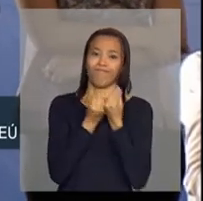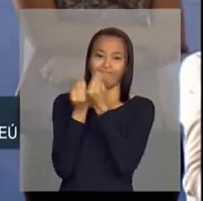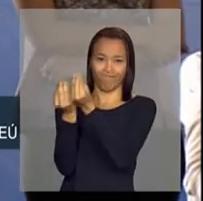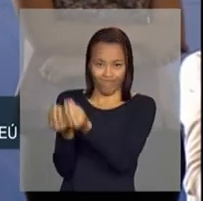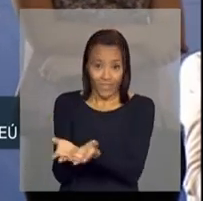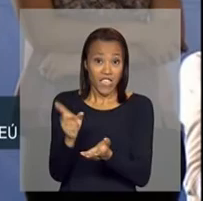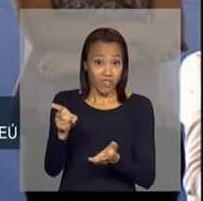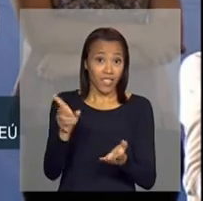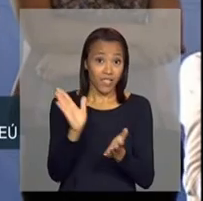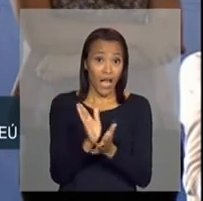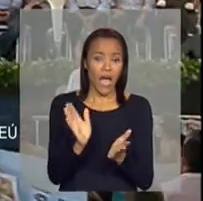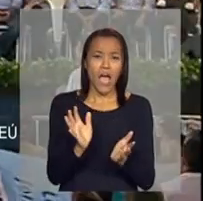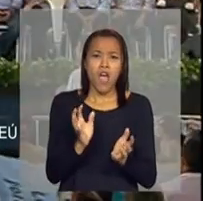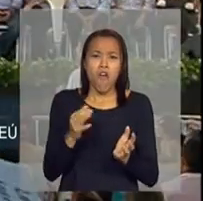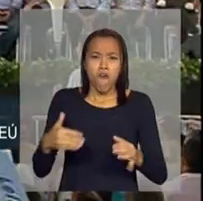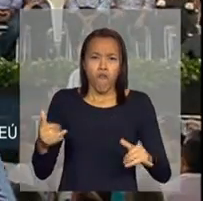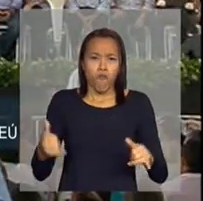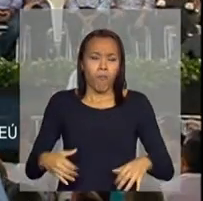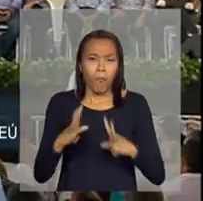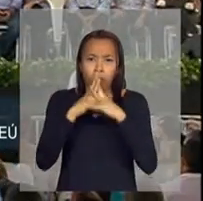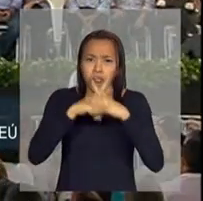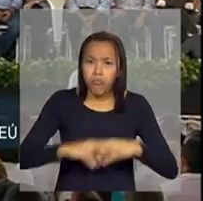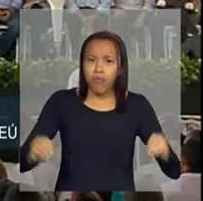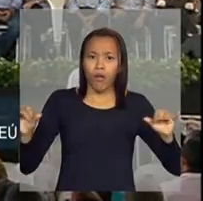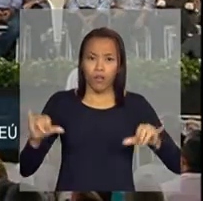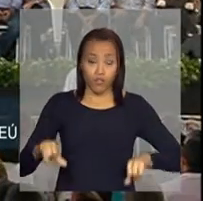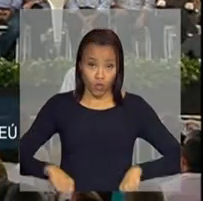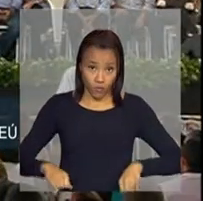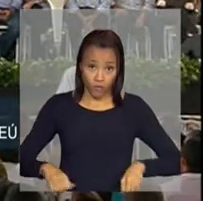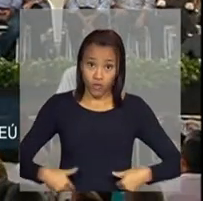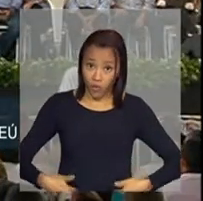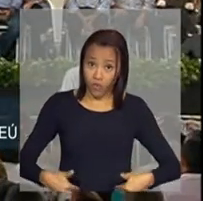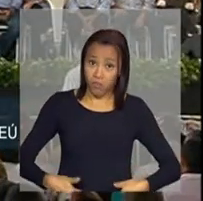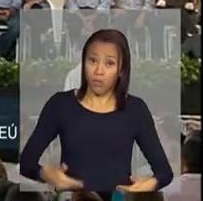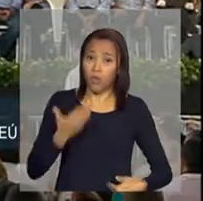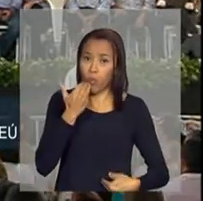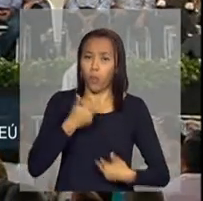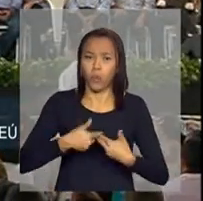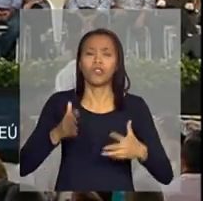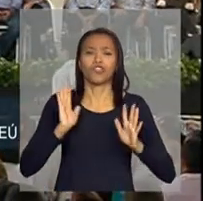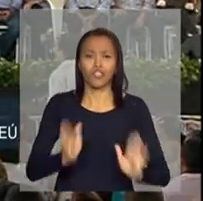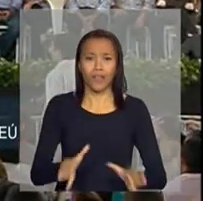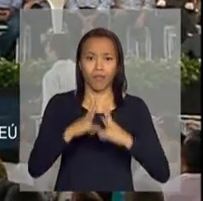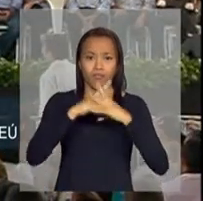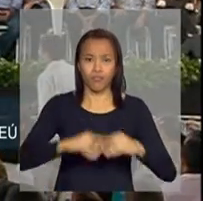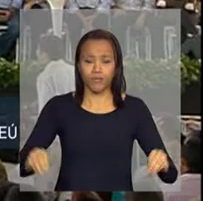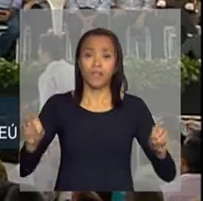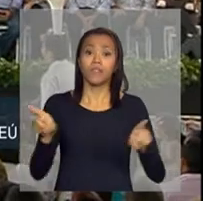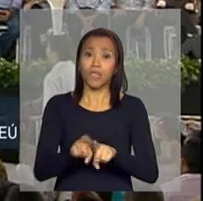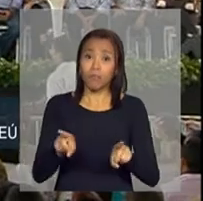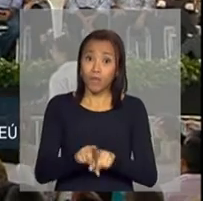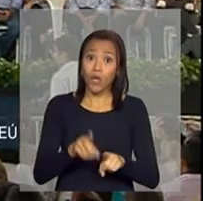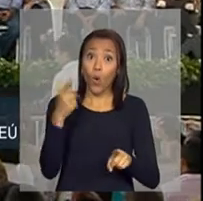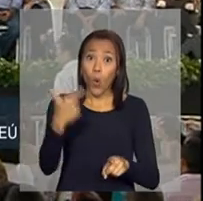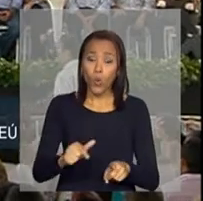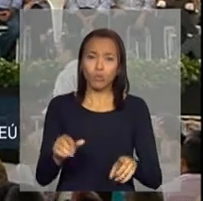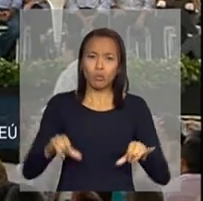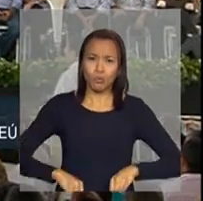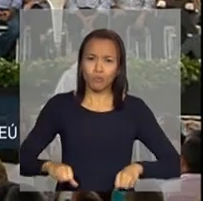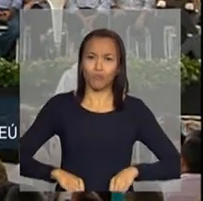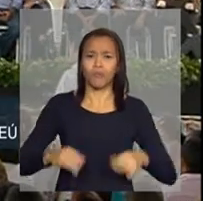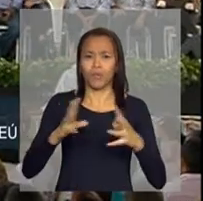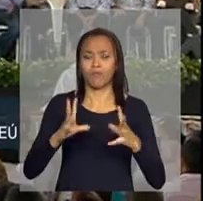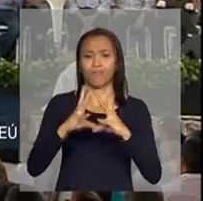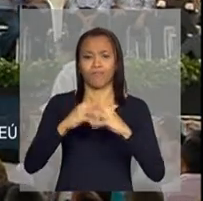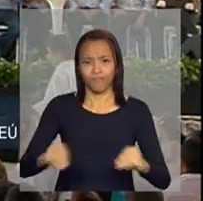com o mapa da fome no Nordeste, nós também acabaremos com o mapa do sofrimento todas as vezes que vier uma grande estiagem.